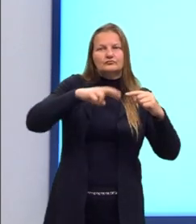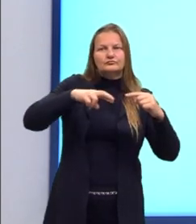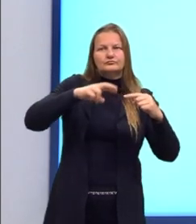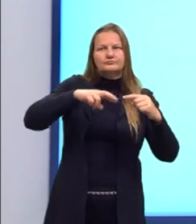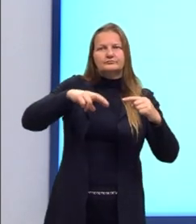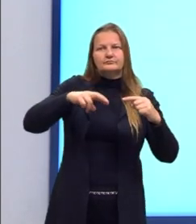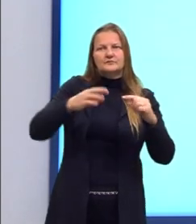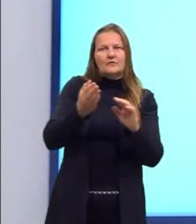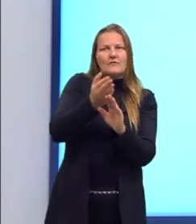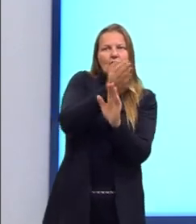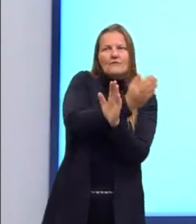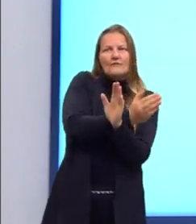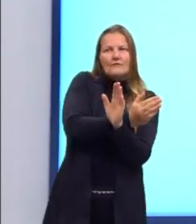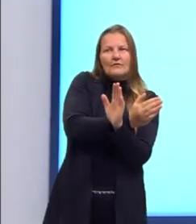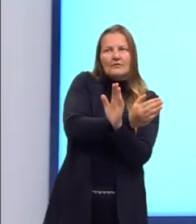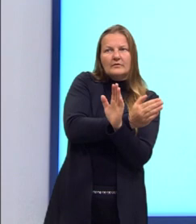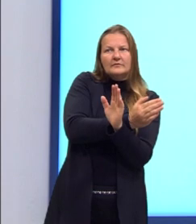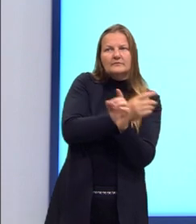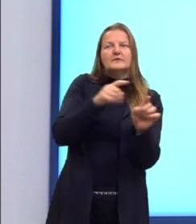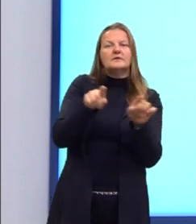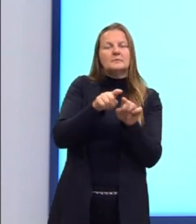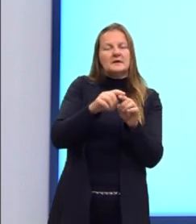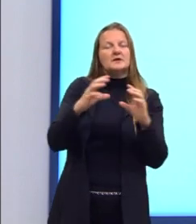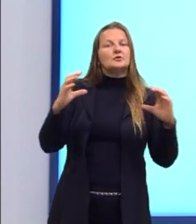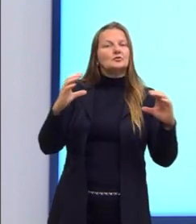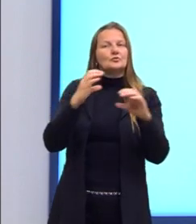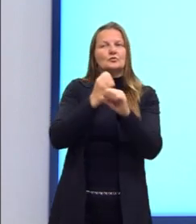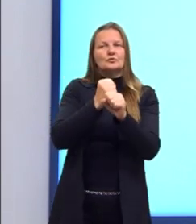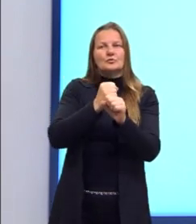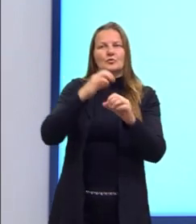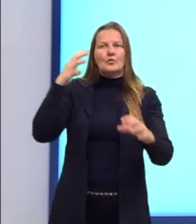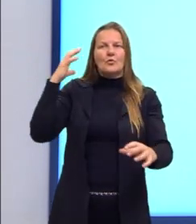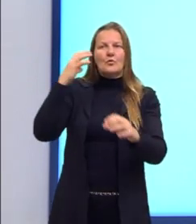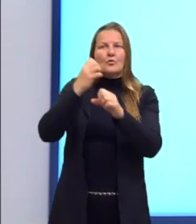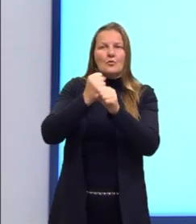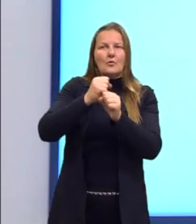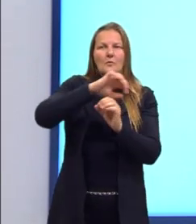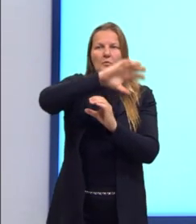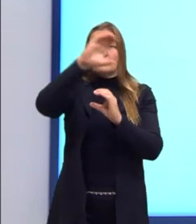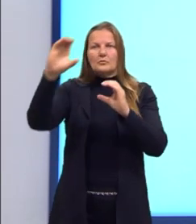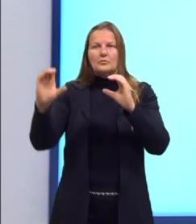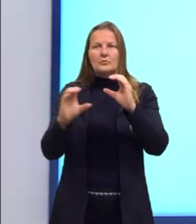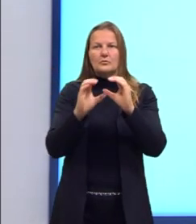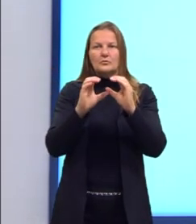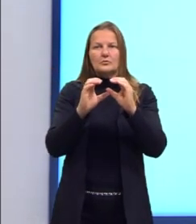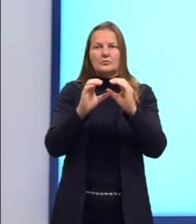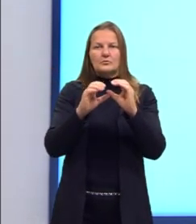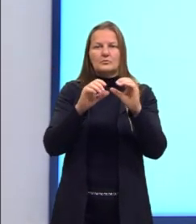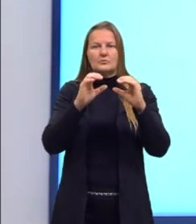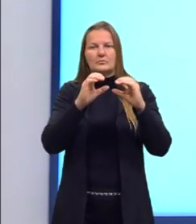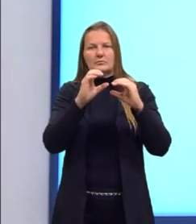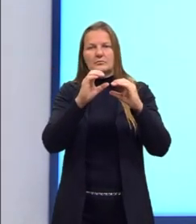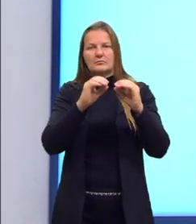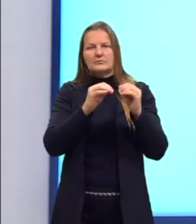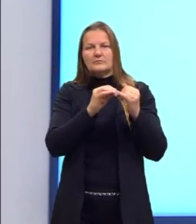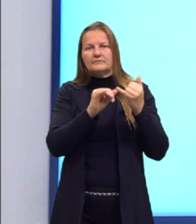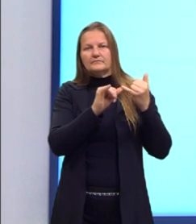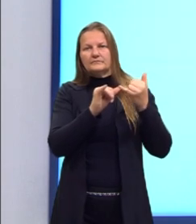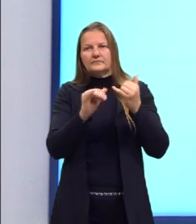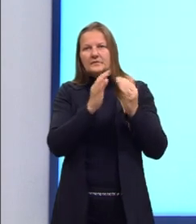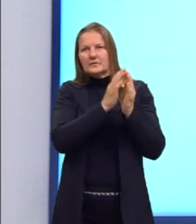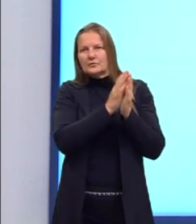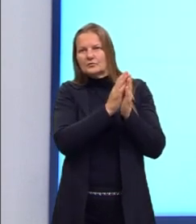aqui que tá fora eu também teria corrente total porque não ele tá em série com o circuito nessa